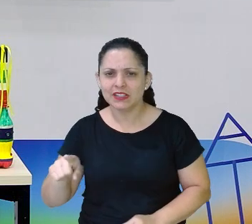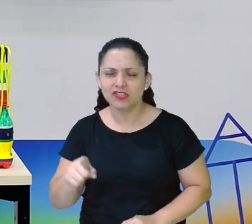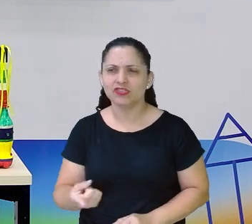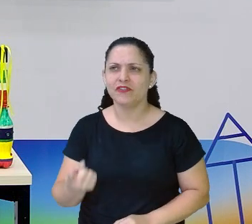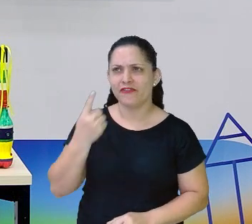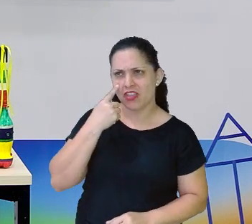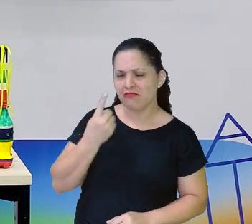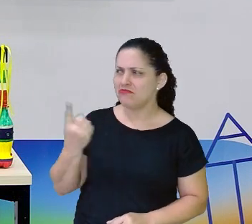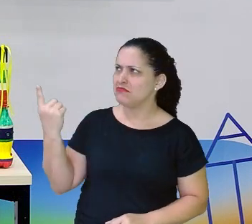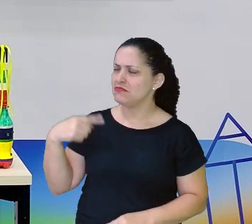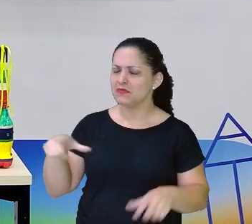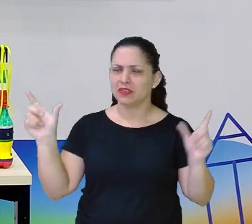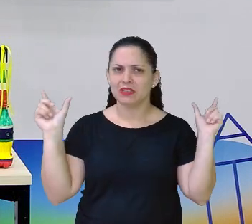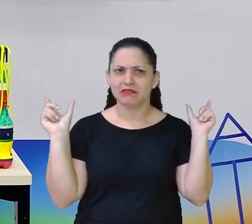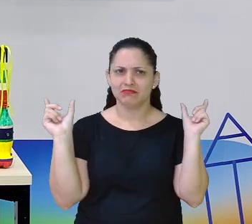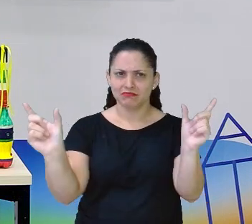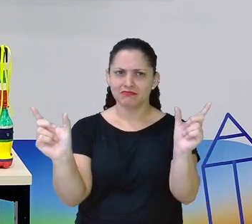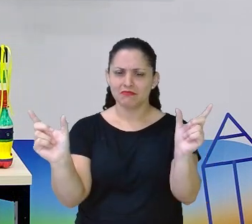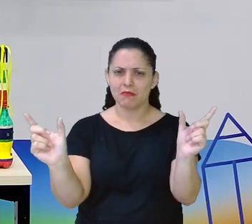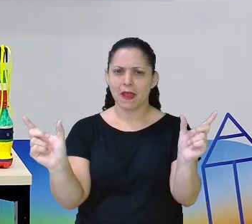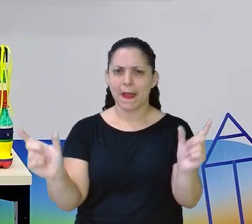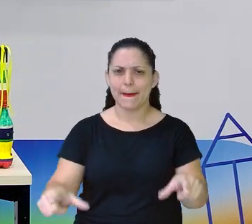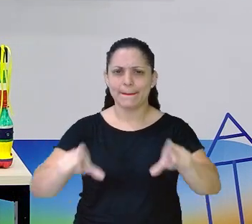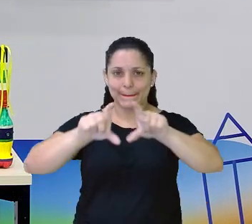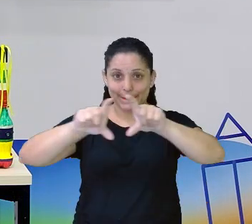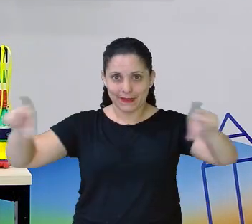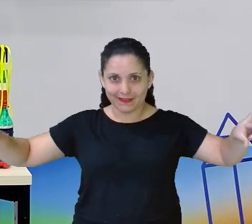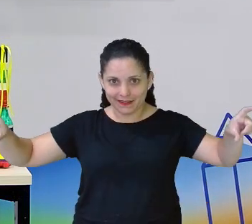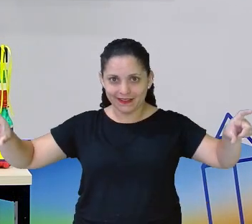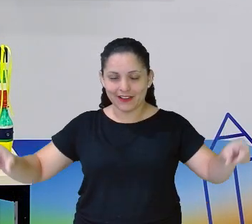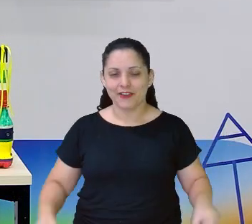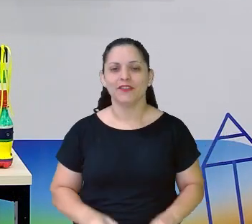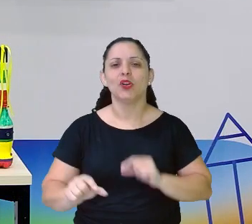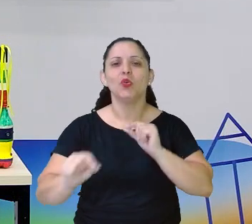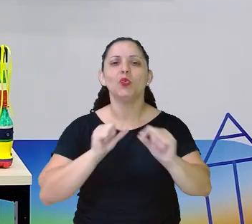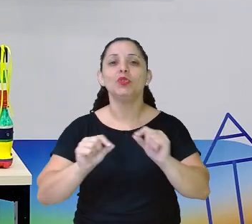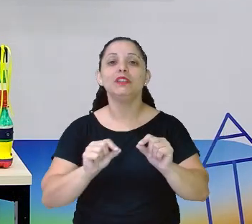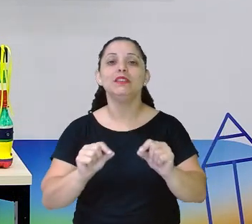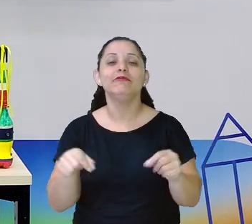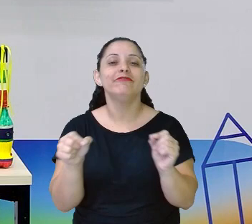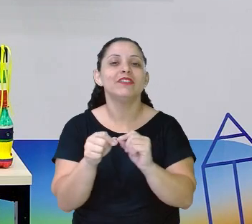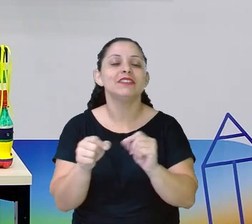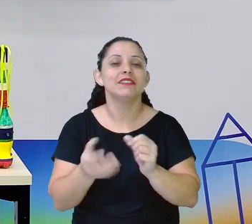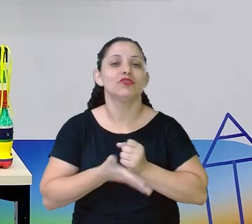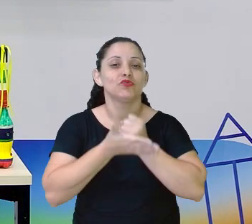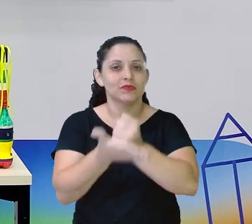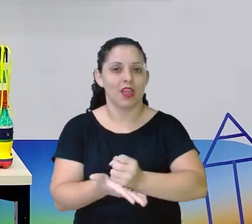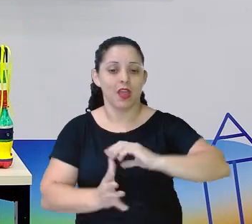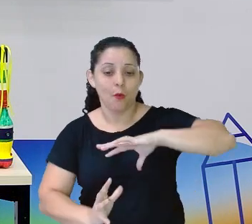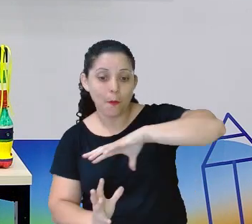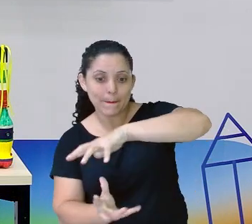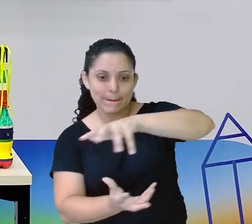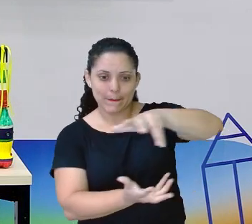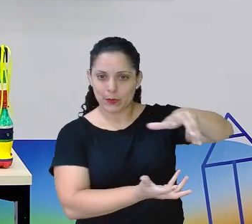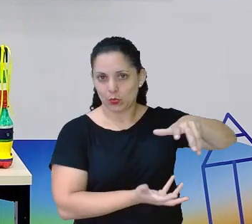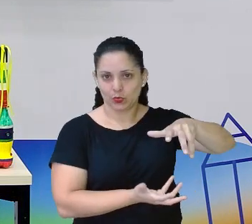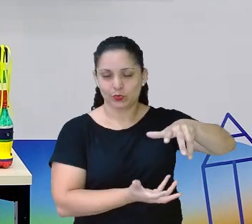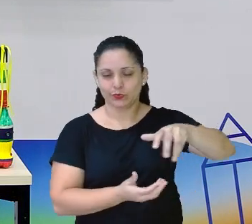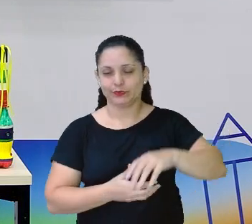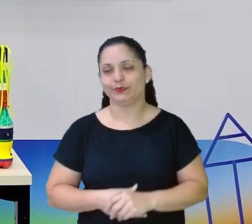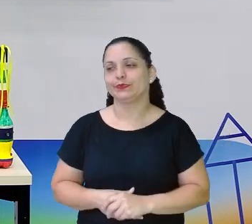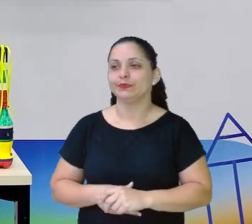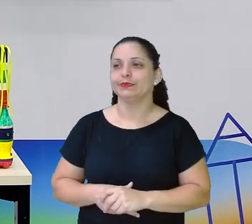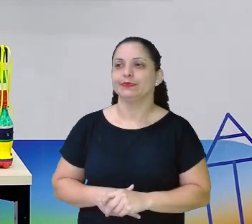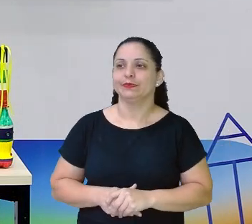essa palavra em algum lugar, sustentabilidade, vai pensando dessa forma. Como podemos fazer isso? E aí, quando eu penso numa